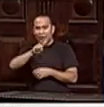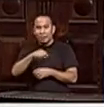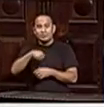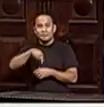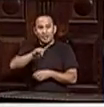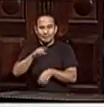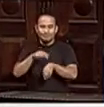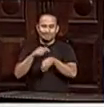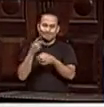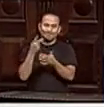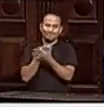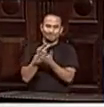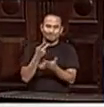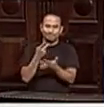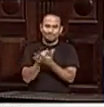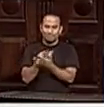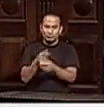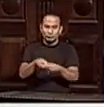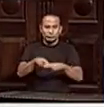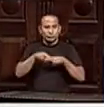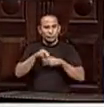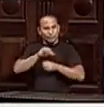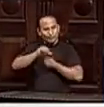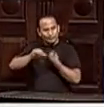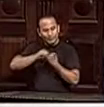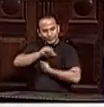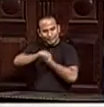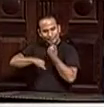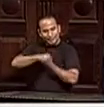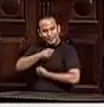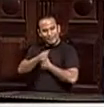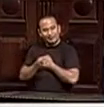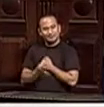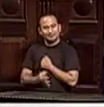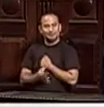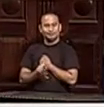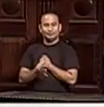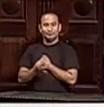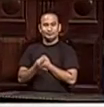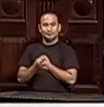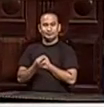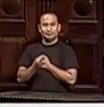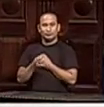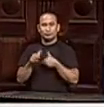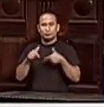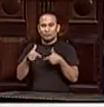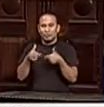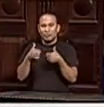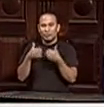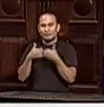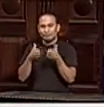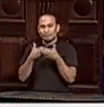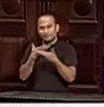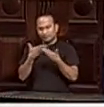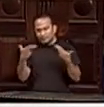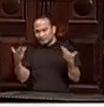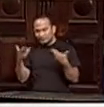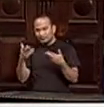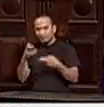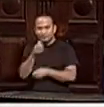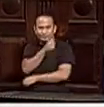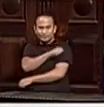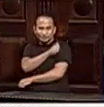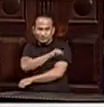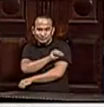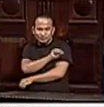errado, que é para não mudar de fato a matriz de transporte no Rio de Janeiro, é para continuarmos presos à